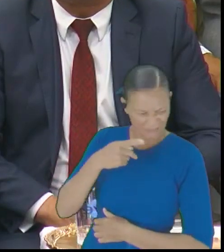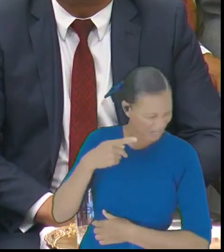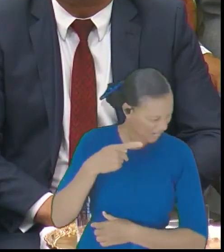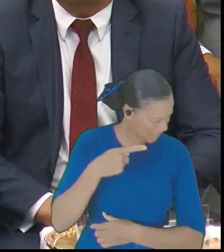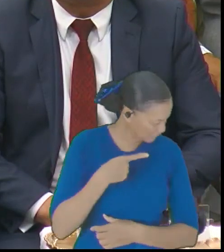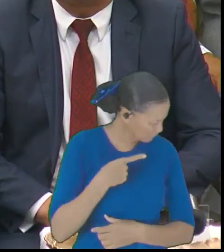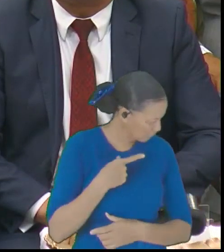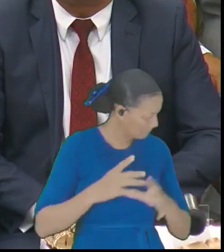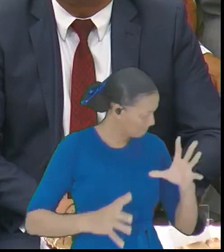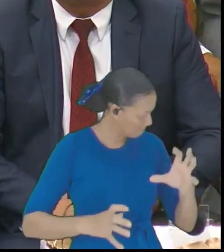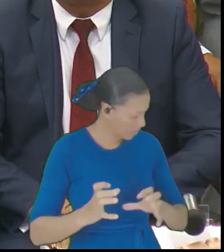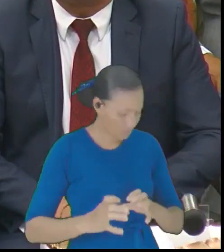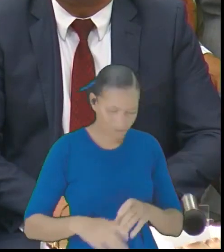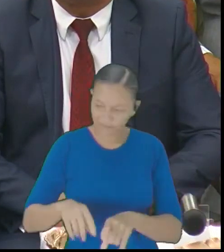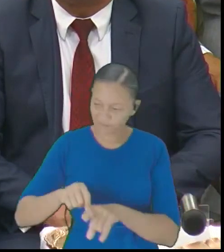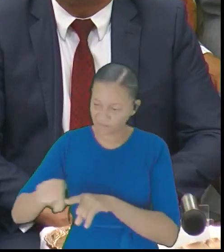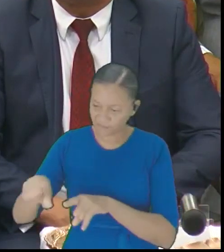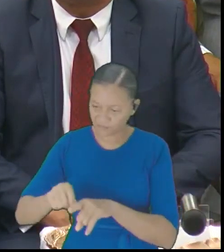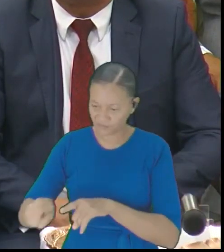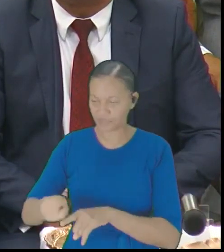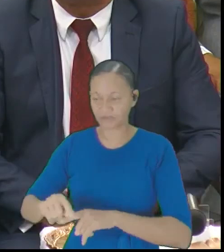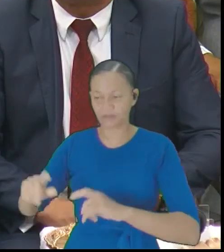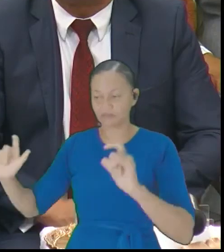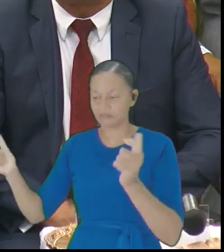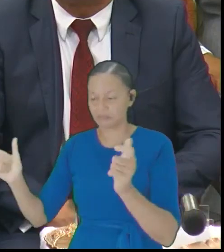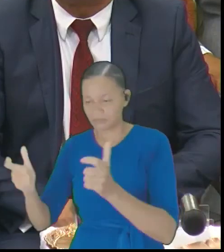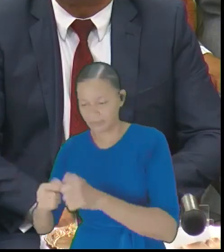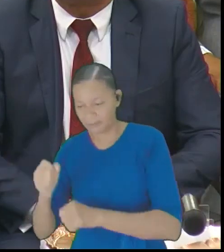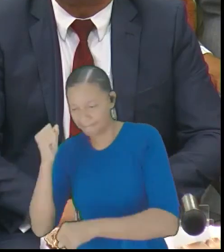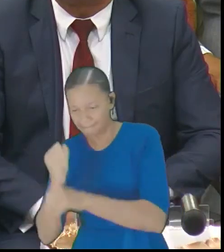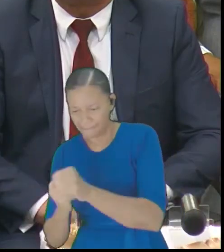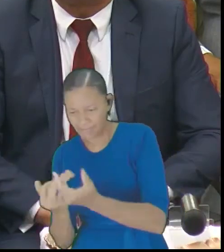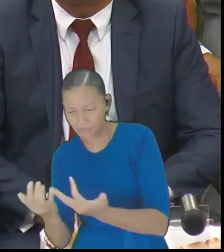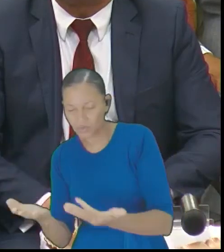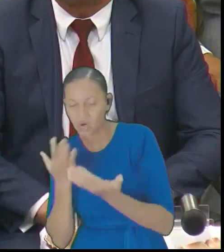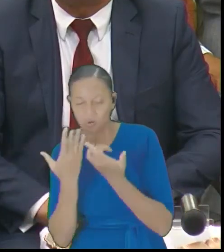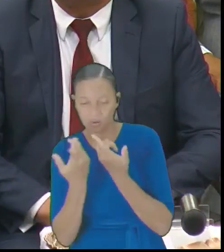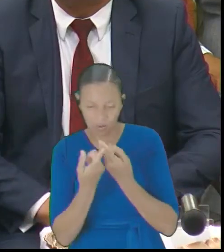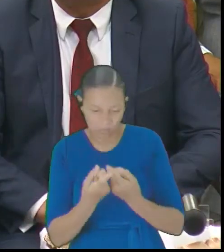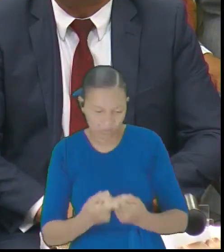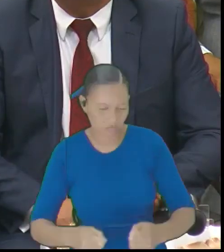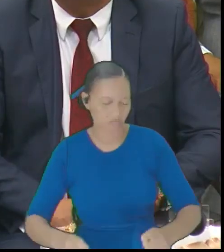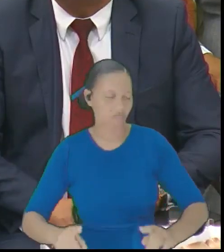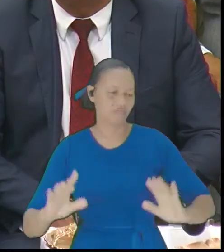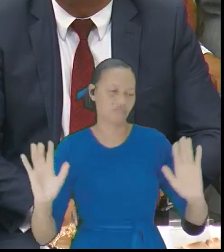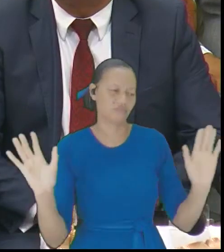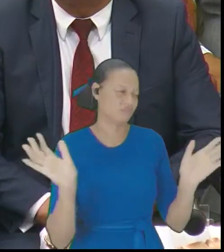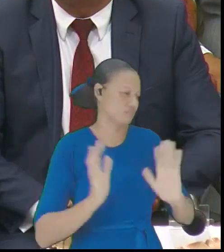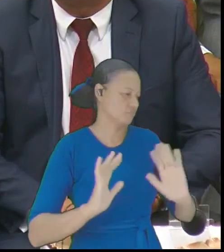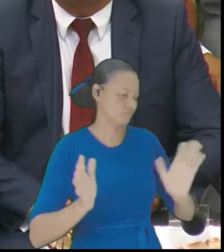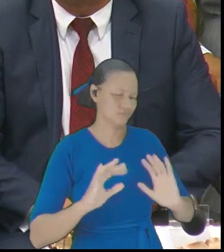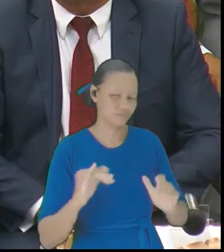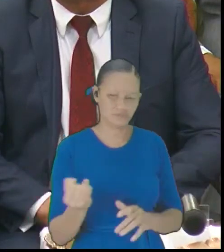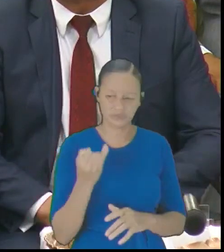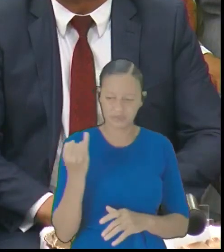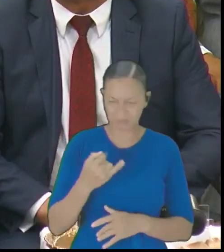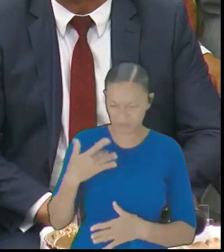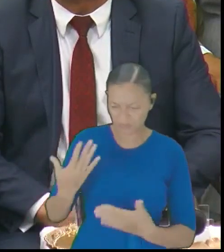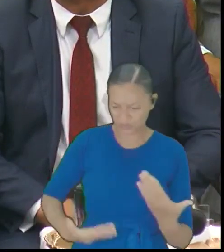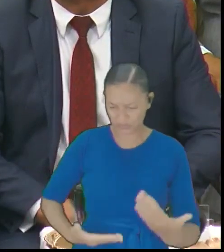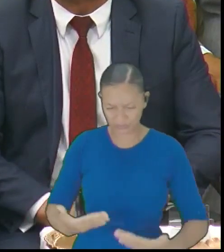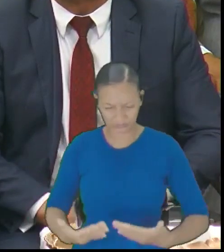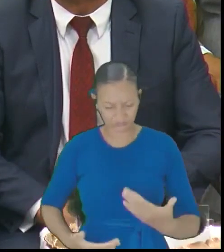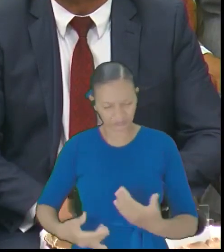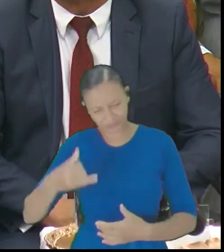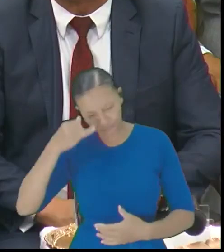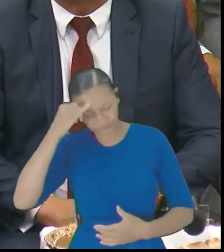embora agora. Venda esse gado, o que sobrar eu mato, a gente faz churrasco, porque para mim não é importante o funcionário que tem, o gado